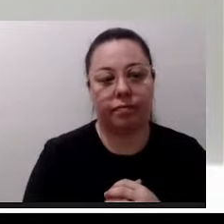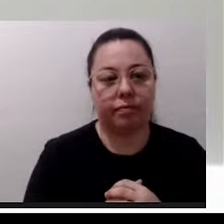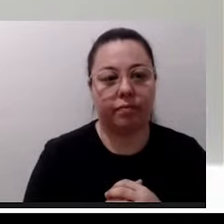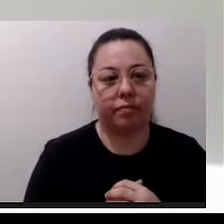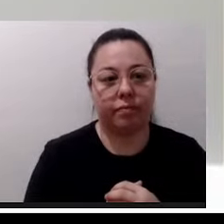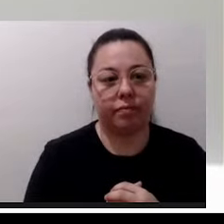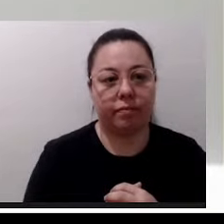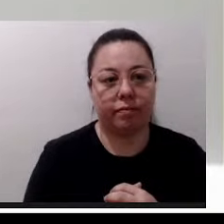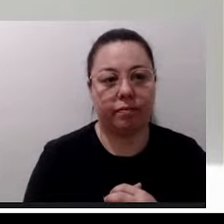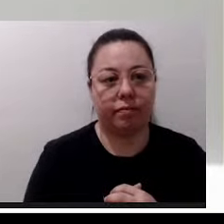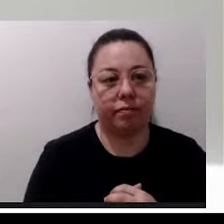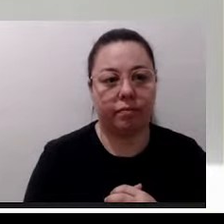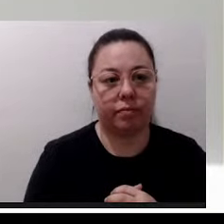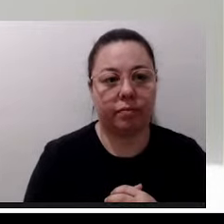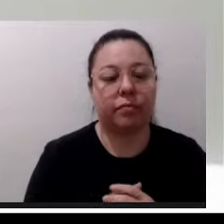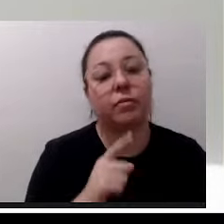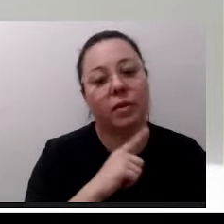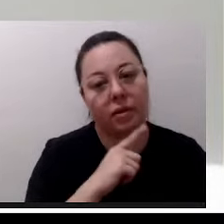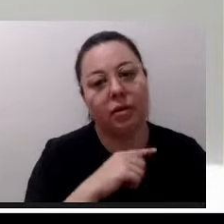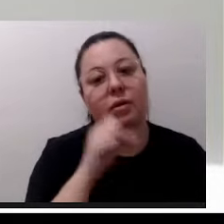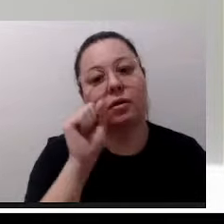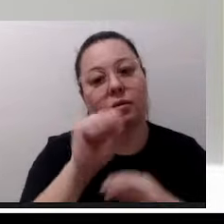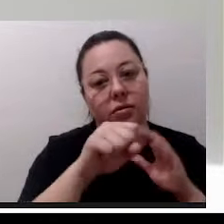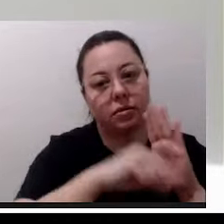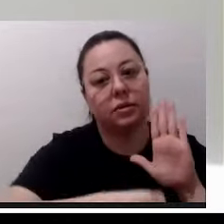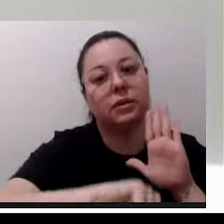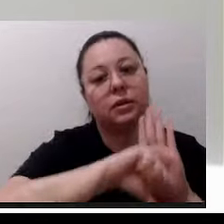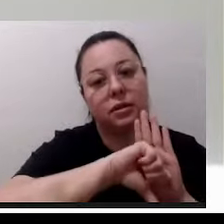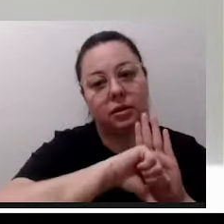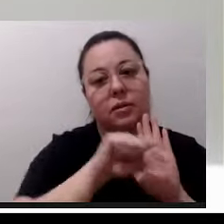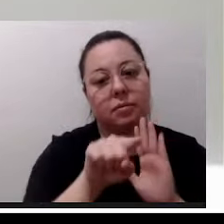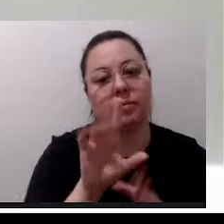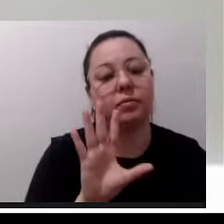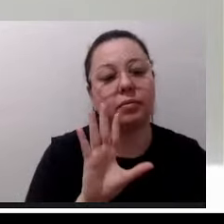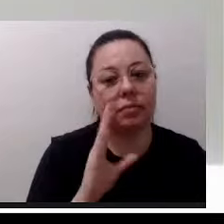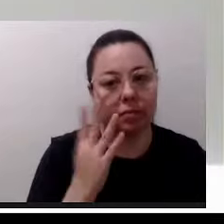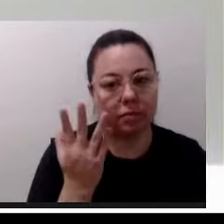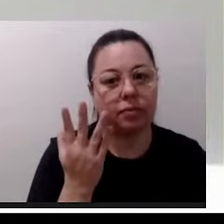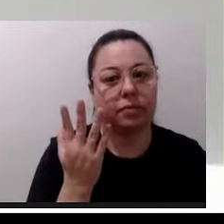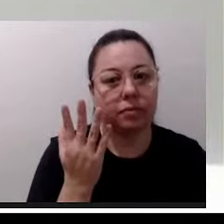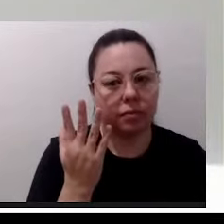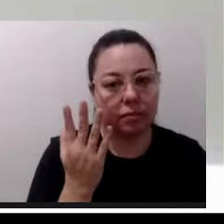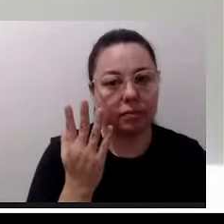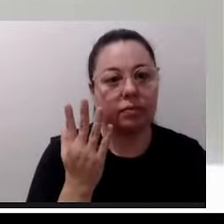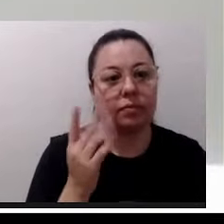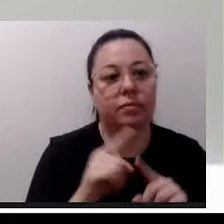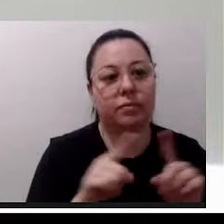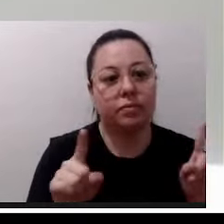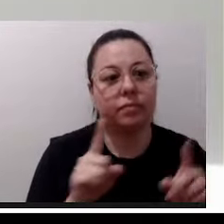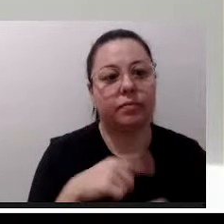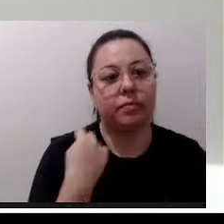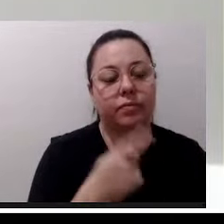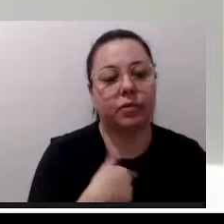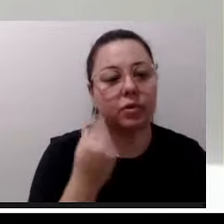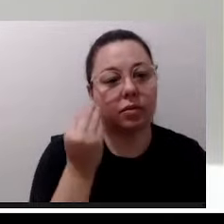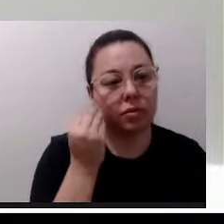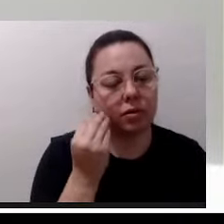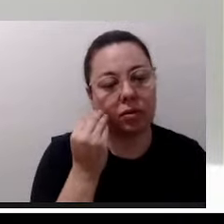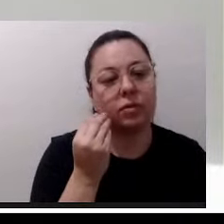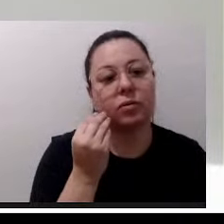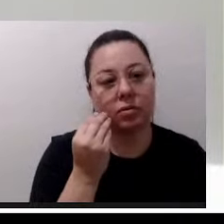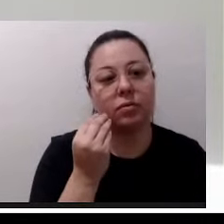Embora efetivamente exista o crime eleitoral e no mérito, a gente tem opinado pela manutenção